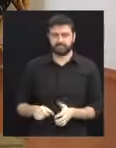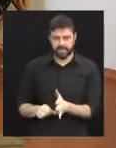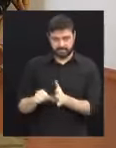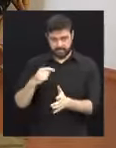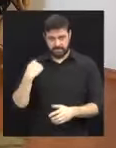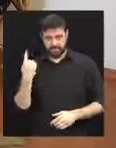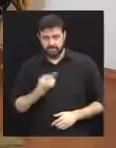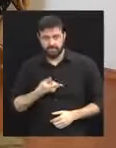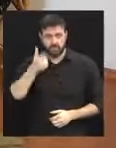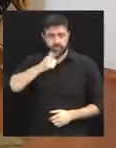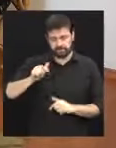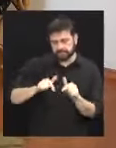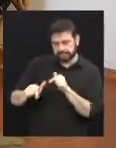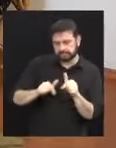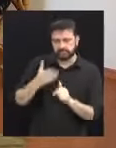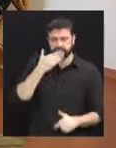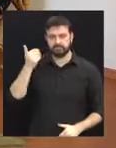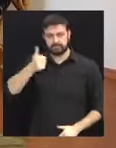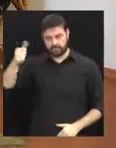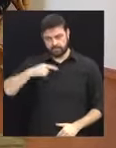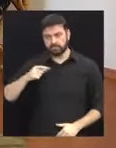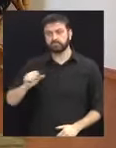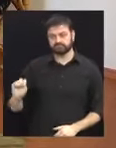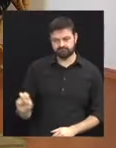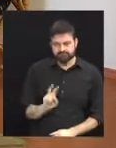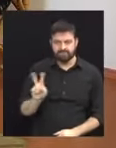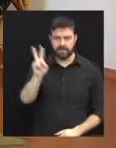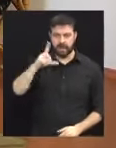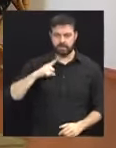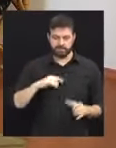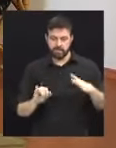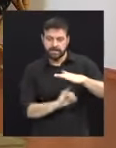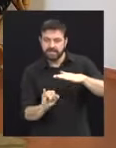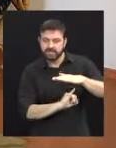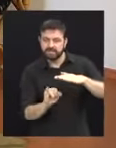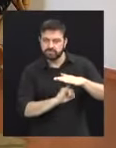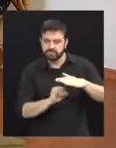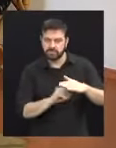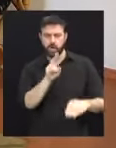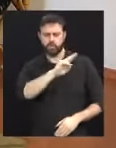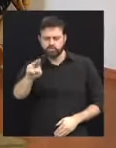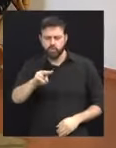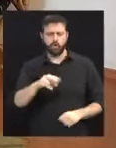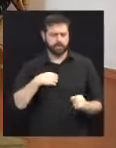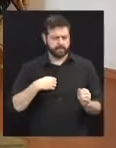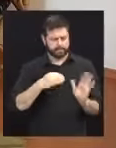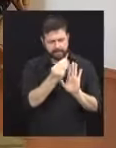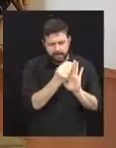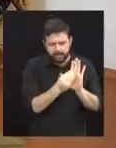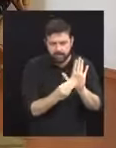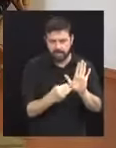o trabalho, né? Porque a gente consegue uma valorização maior tendo uma instituição, né? E porque aí